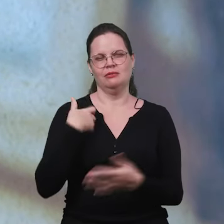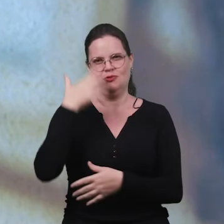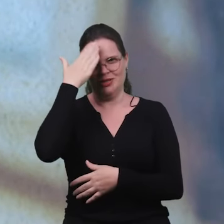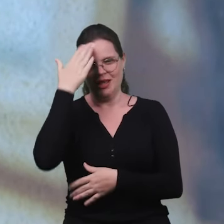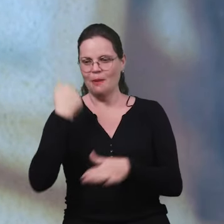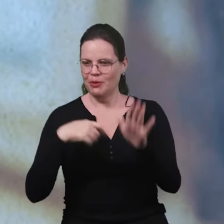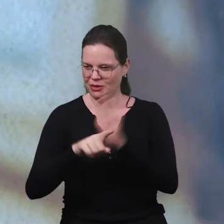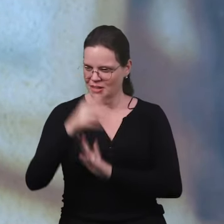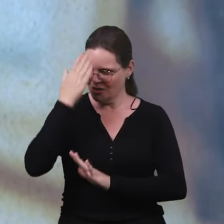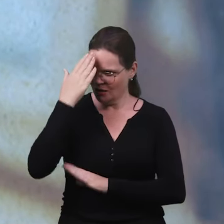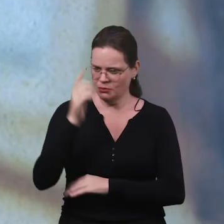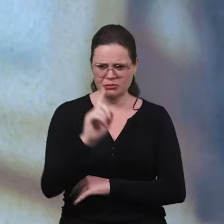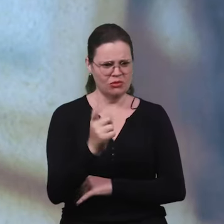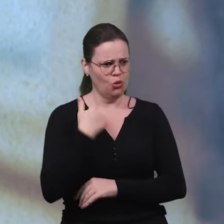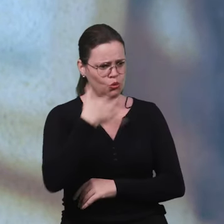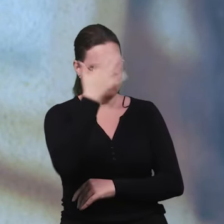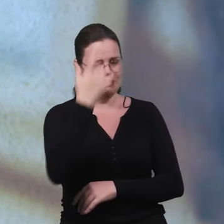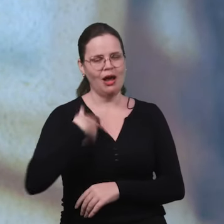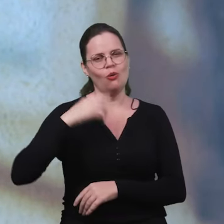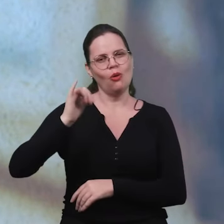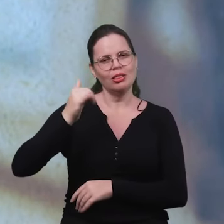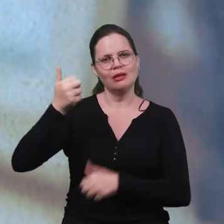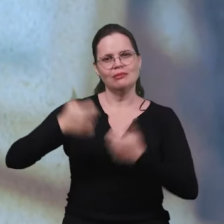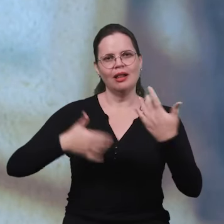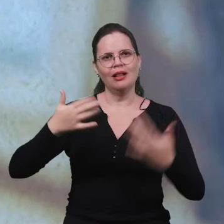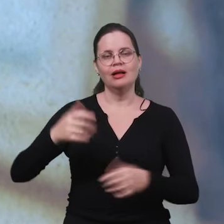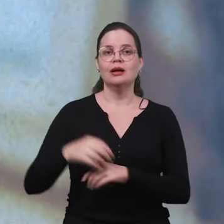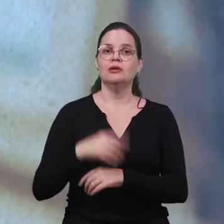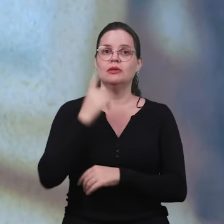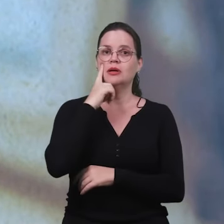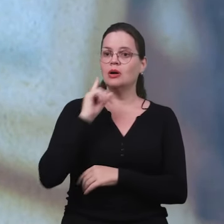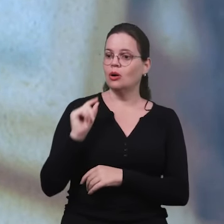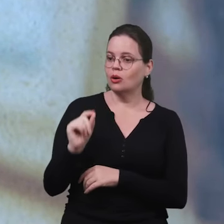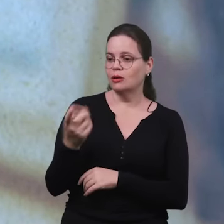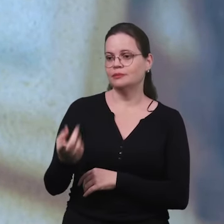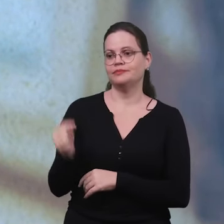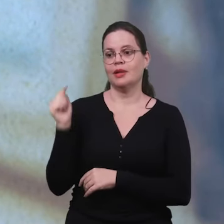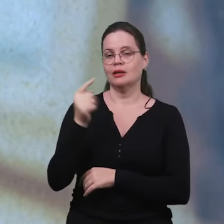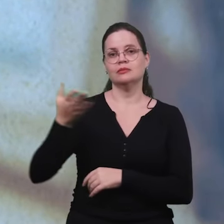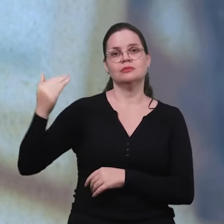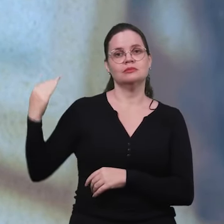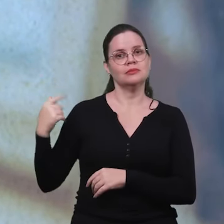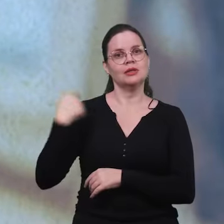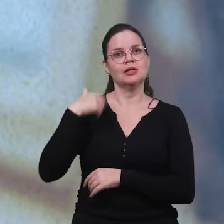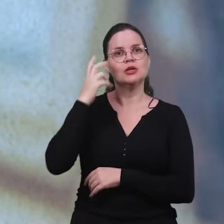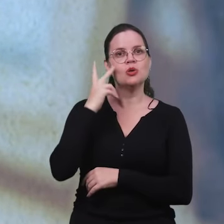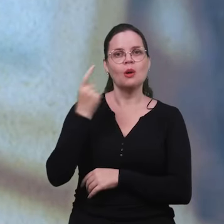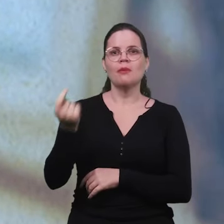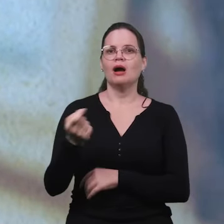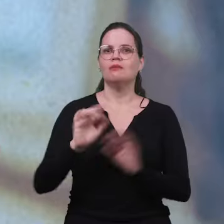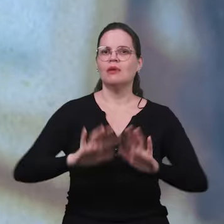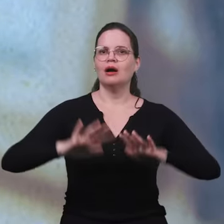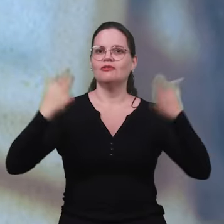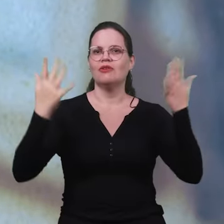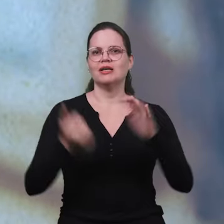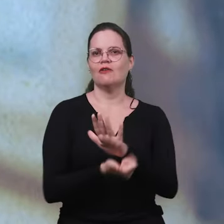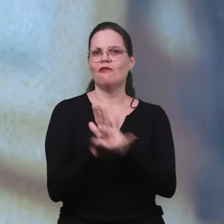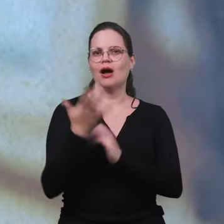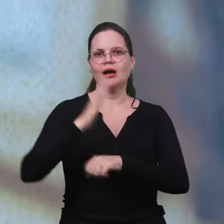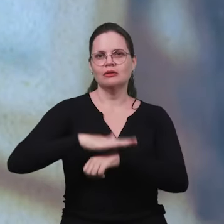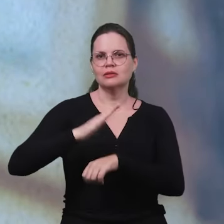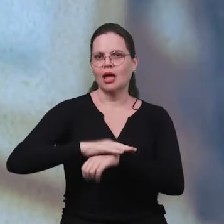sabia? O senhor sabia? E ele falou, não. E aí eu contei para ele ali. Muito falei bom. assim, olha... Ali, naquela época, era muito comum, a festa durava, né, vários dias,